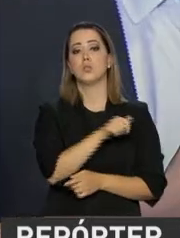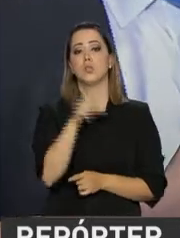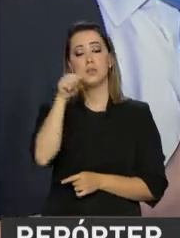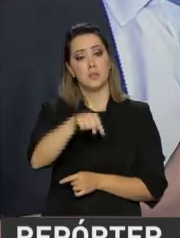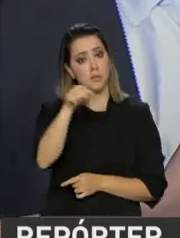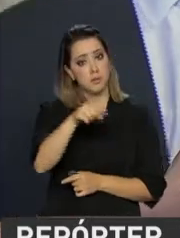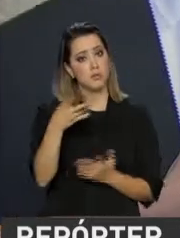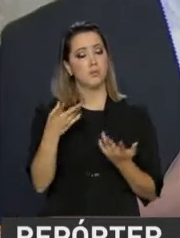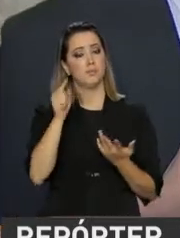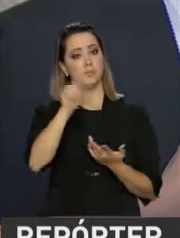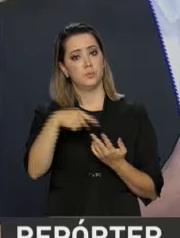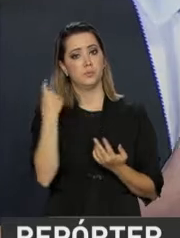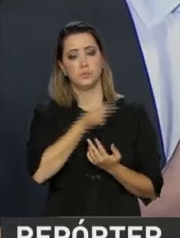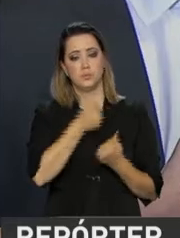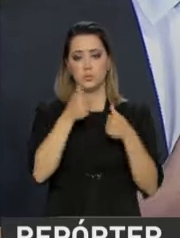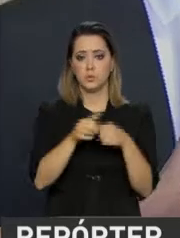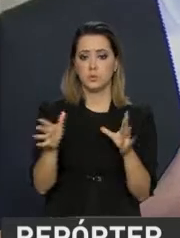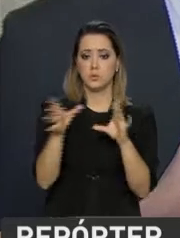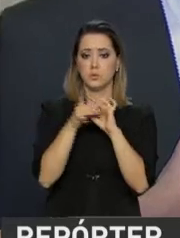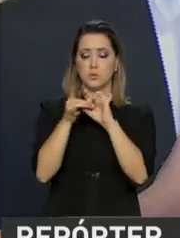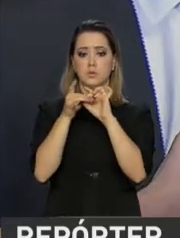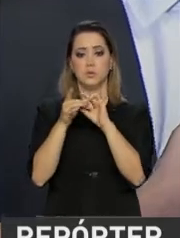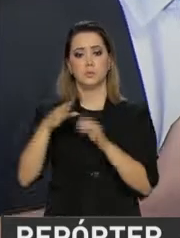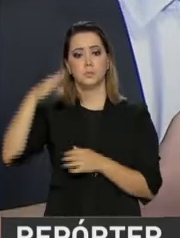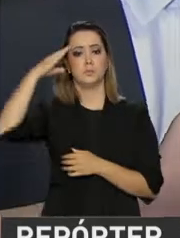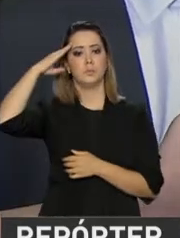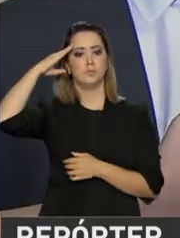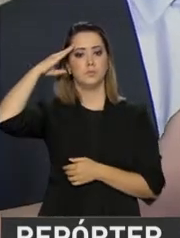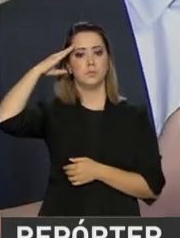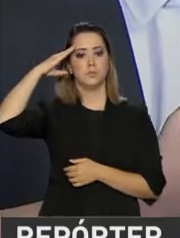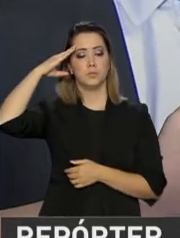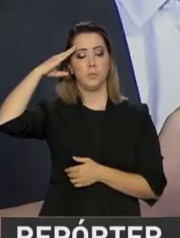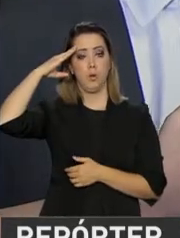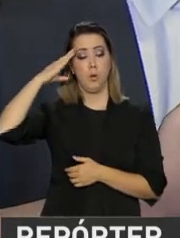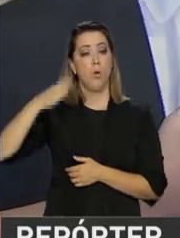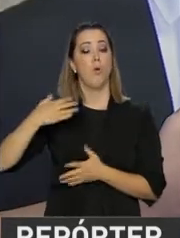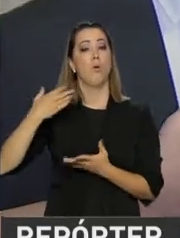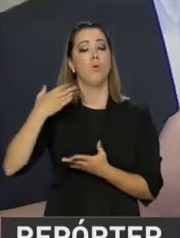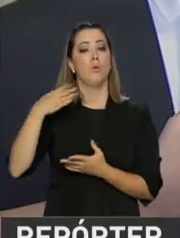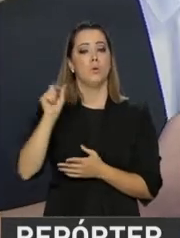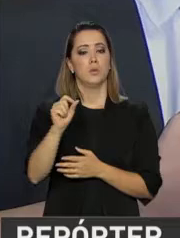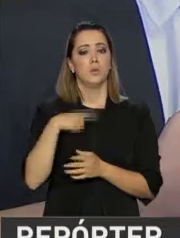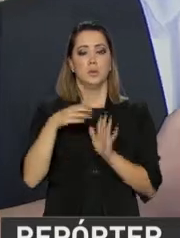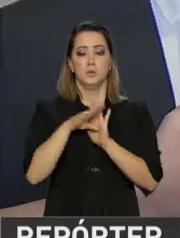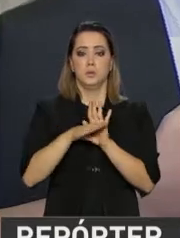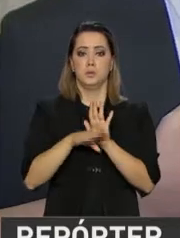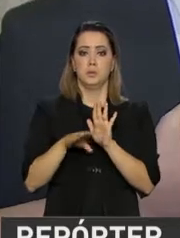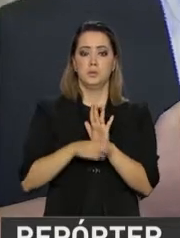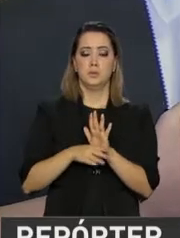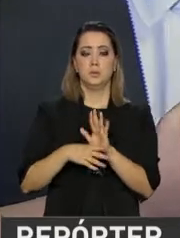neste caso nós estamos ativando as forças armadas em função do plano nacional de segurança